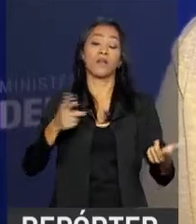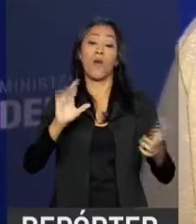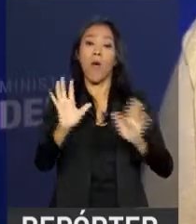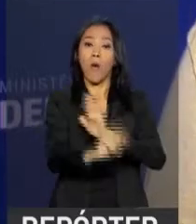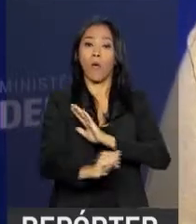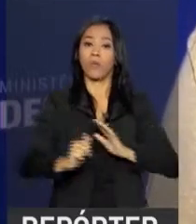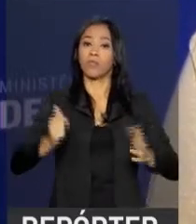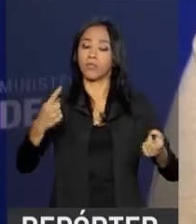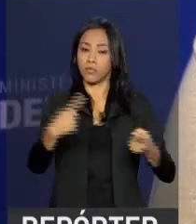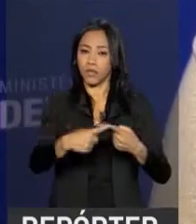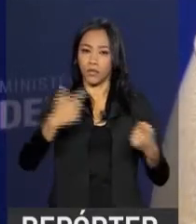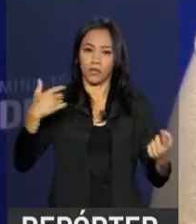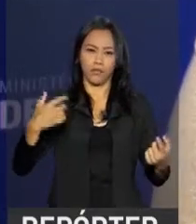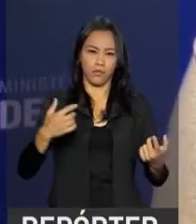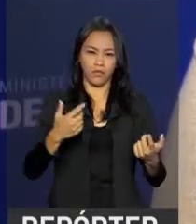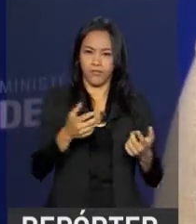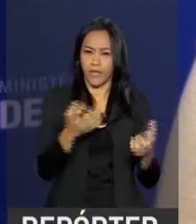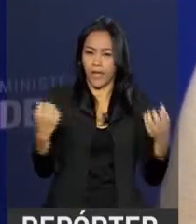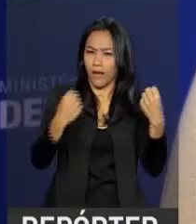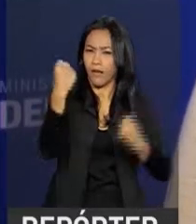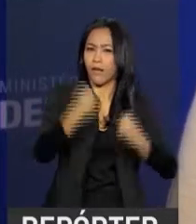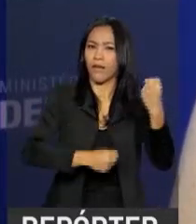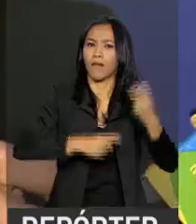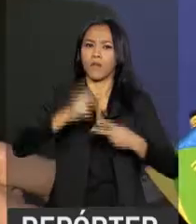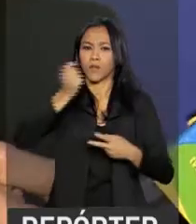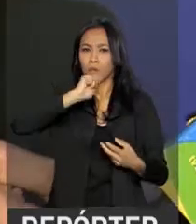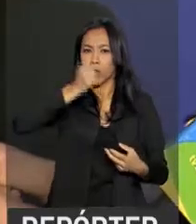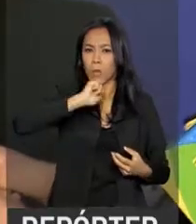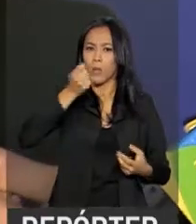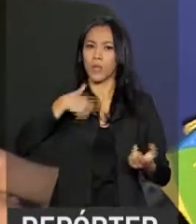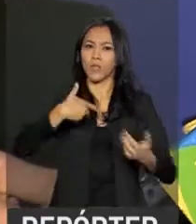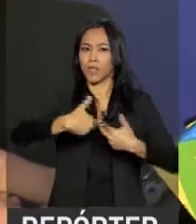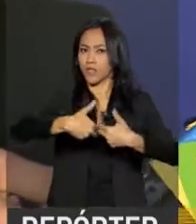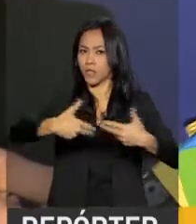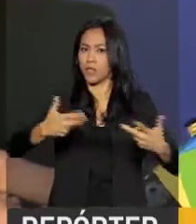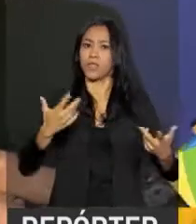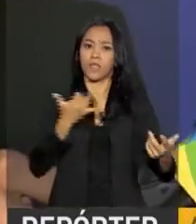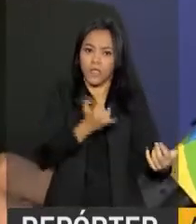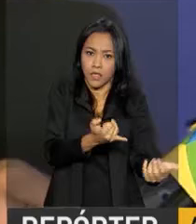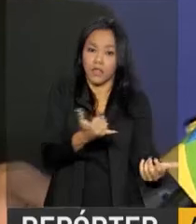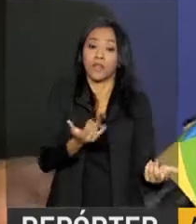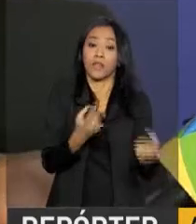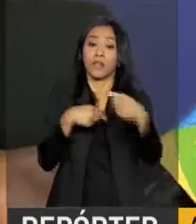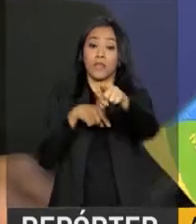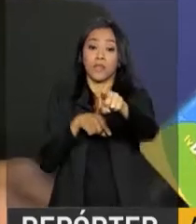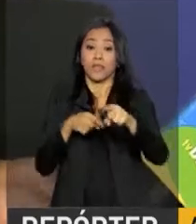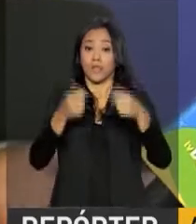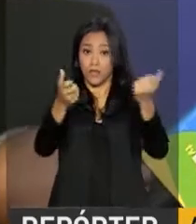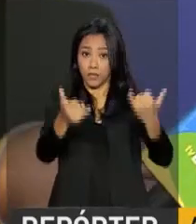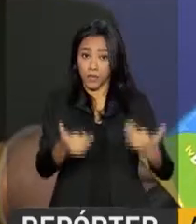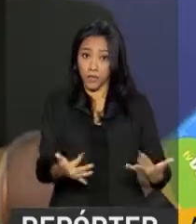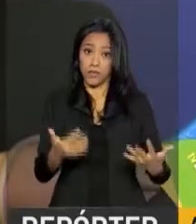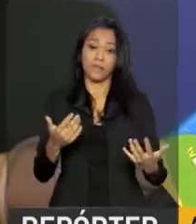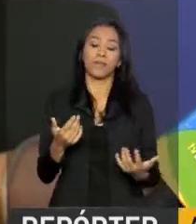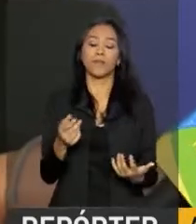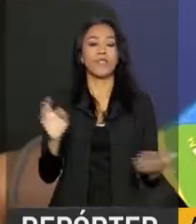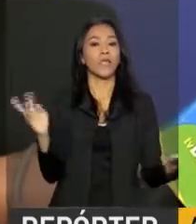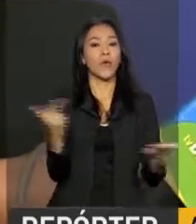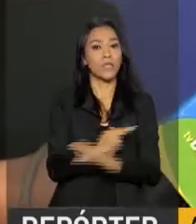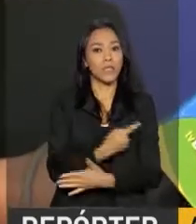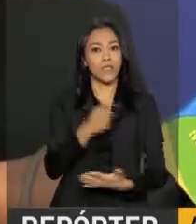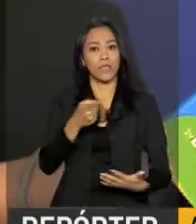cargas nas principais vias que dão acesso ao rio de janeiro em decorrência da mudança do modus operanti das quadrilhas de roubo de